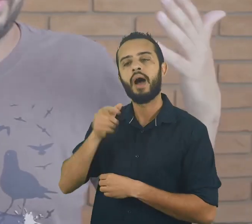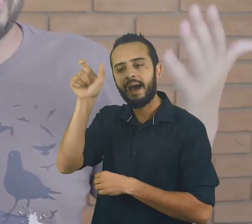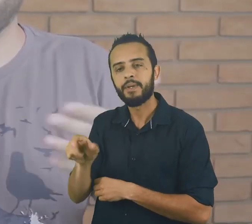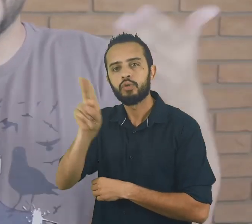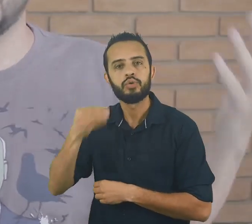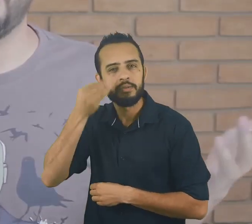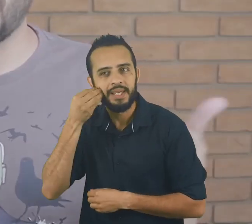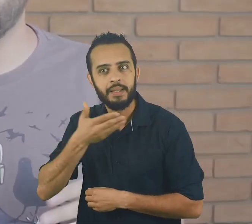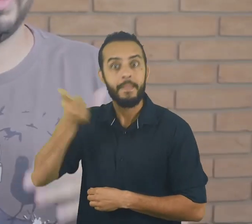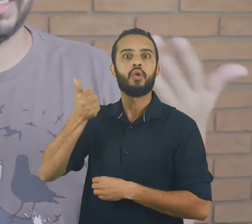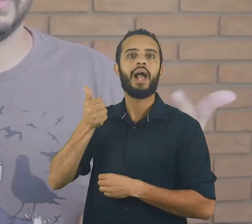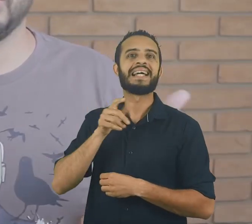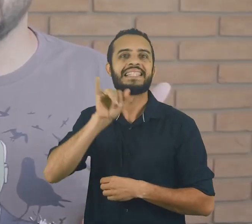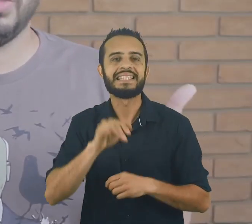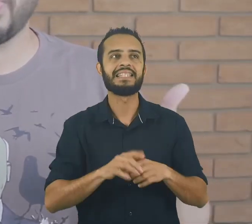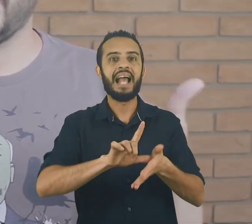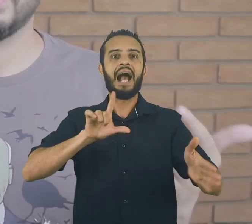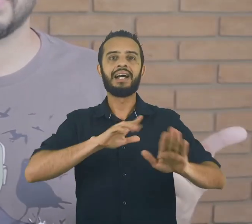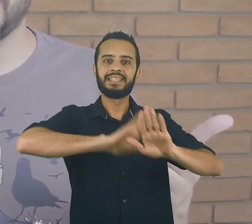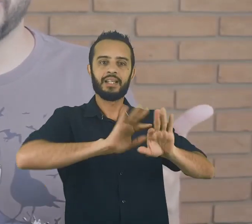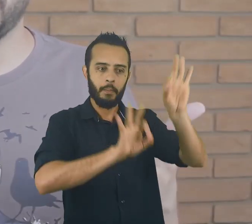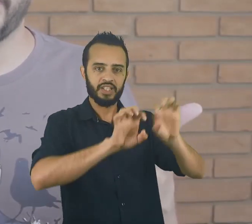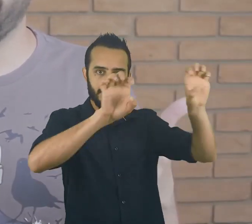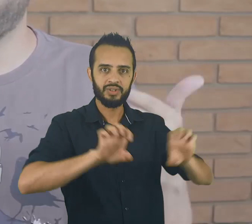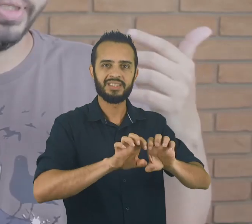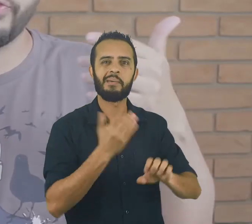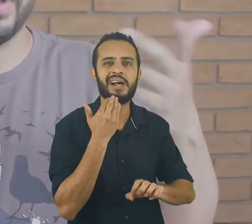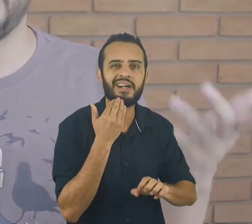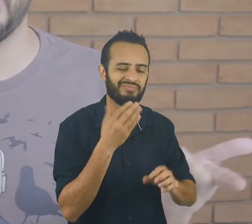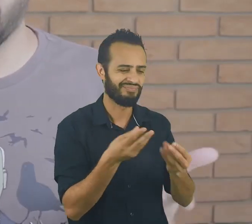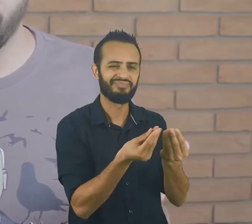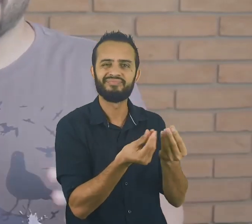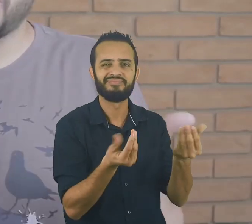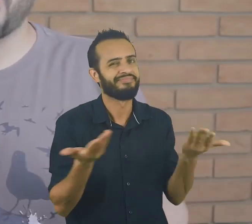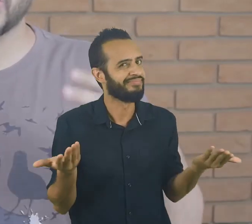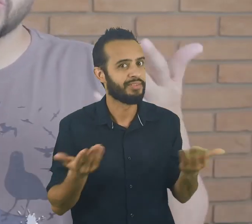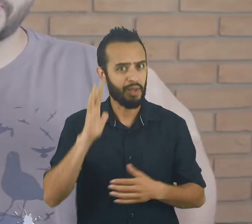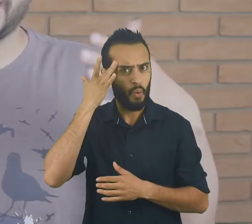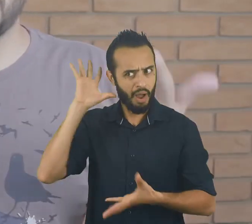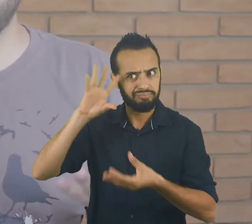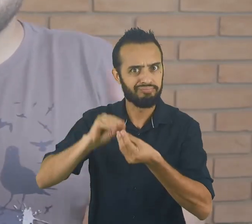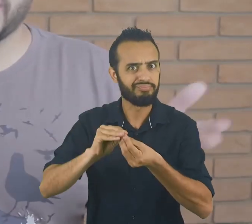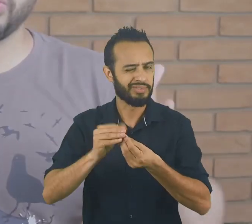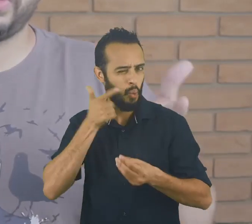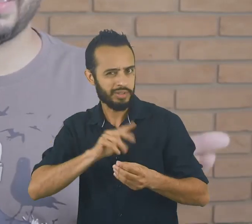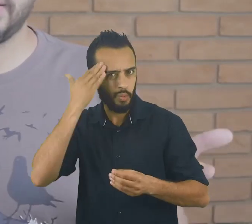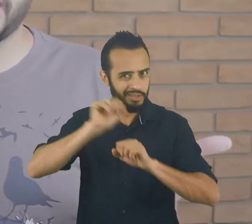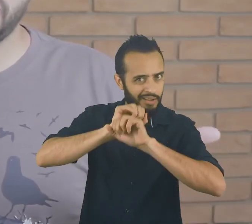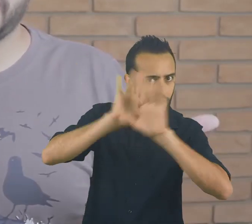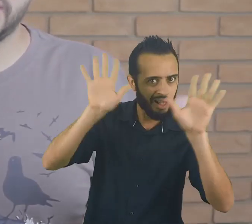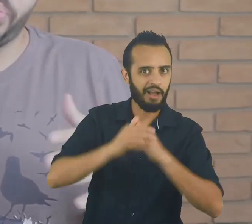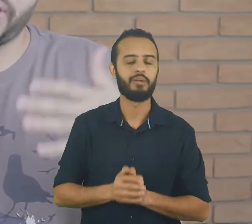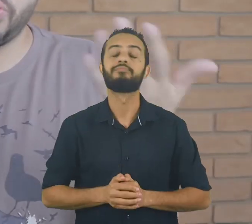entregando uma navegação pobre ou entregando uma realização infame de tarefa. Bom, eu acho que isso dá para dar uma visão geral do que é